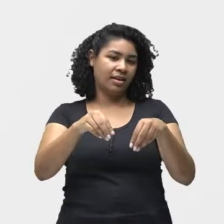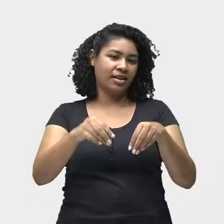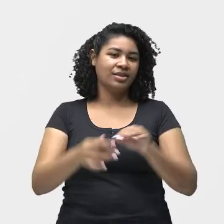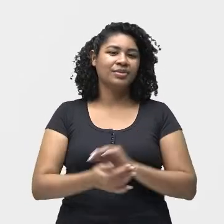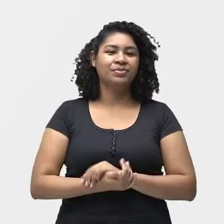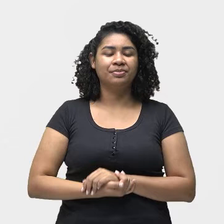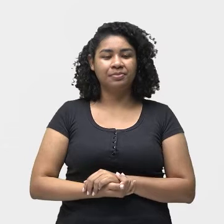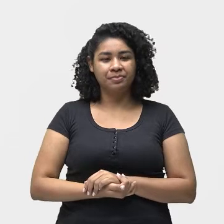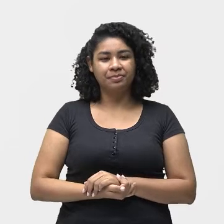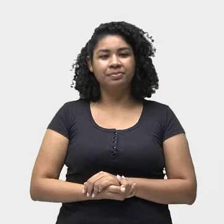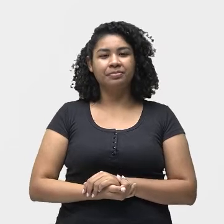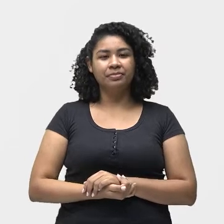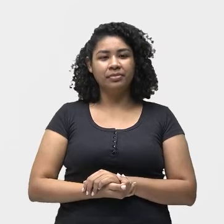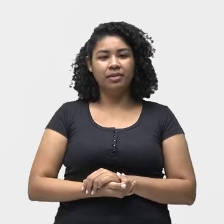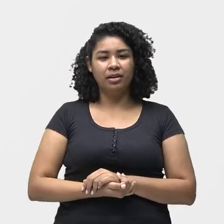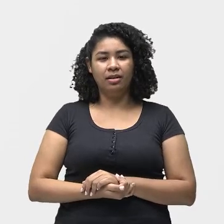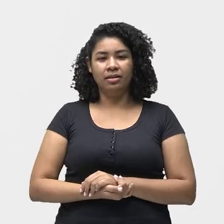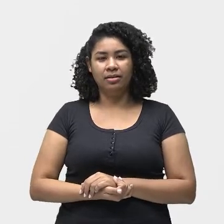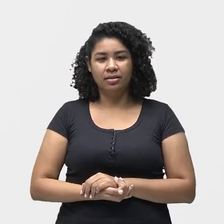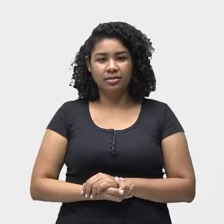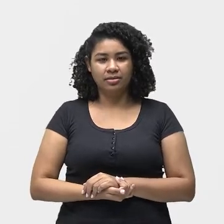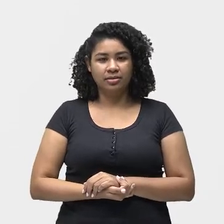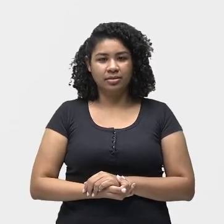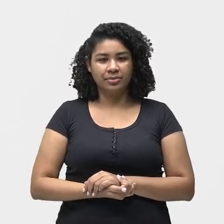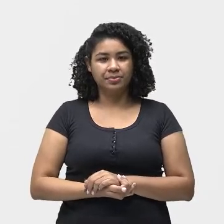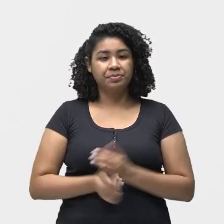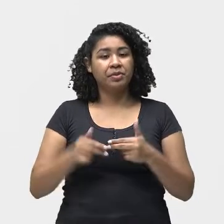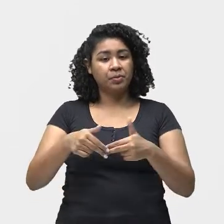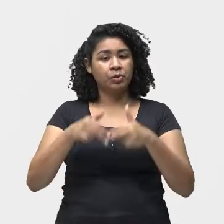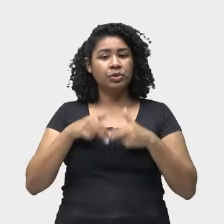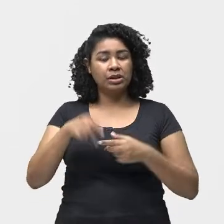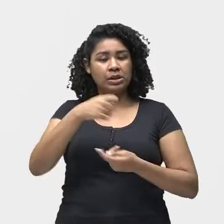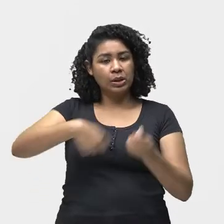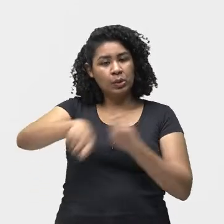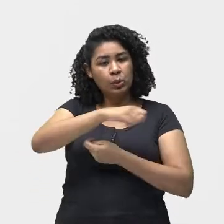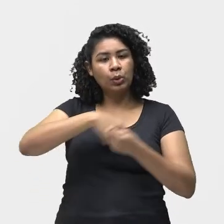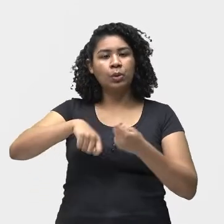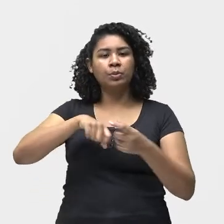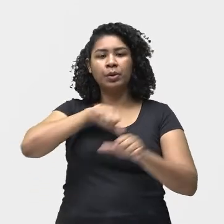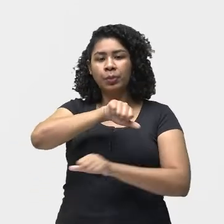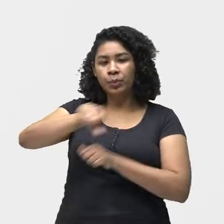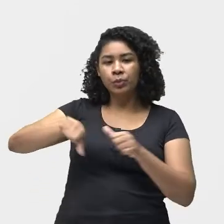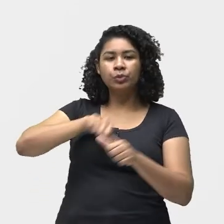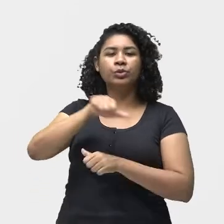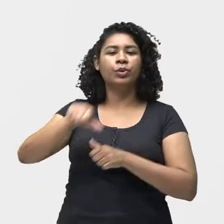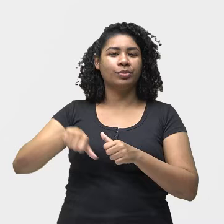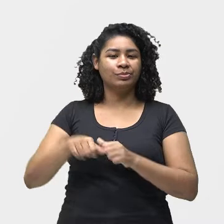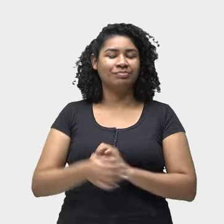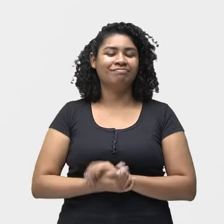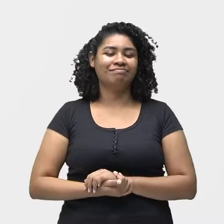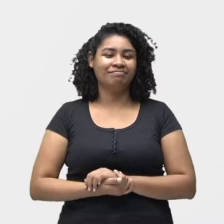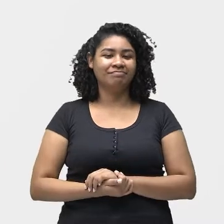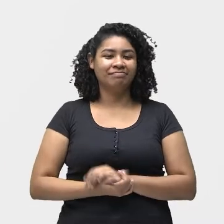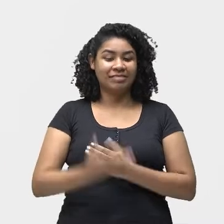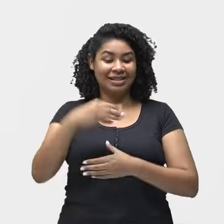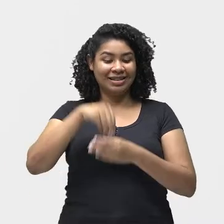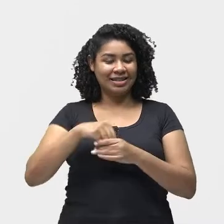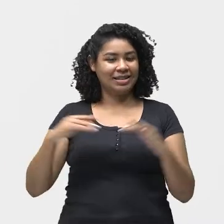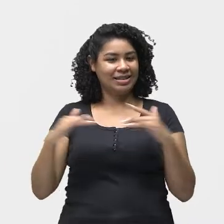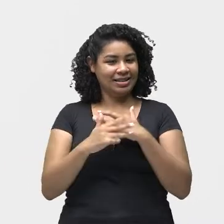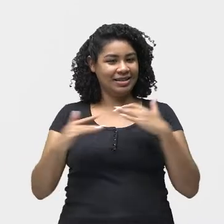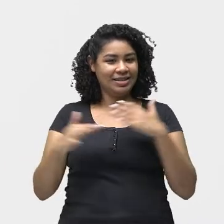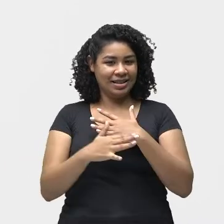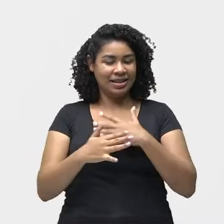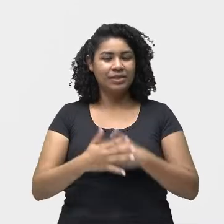O que lentamente alteraria o eixo da economia para as atividades comerciais no meio urbano. Isso